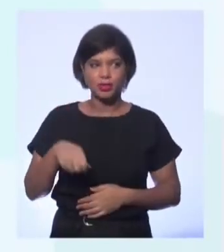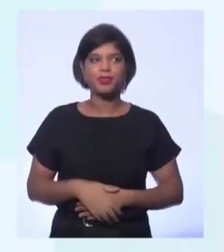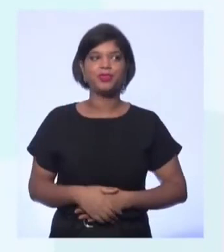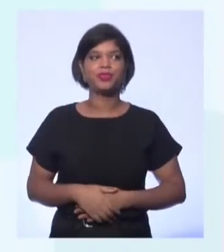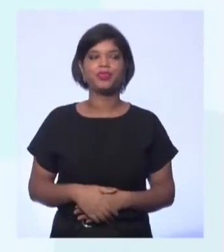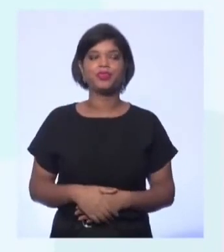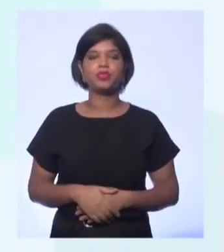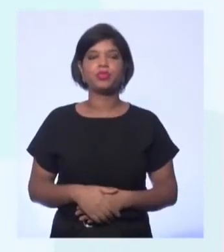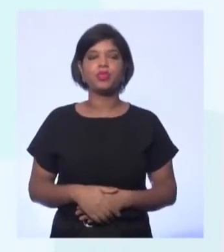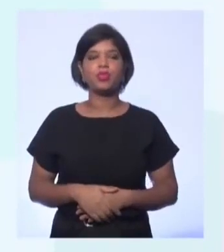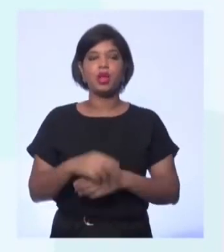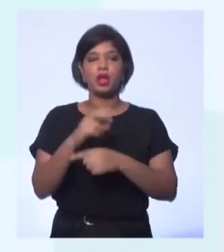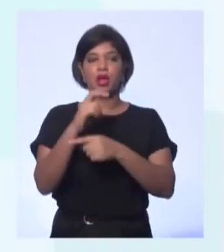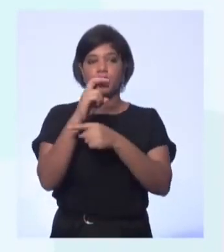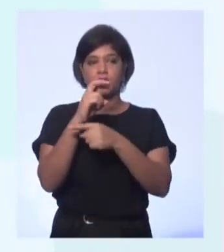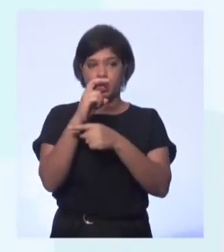o